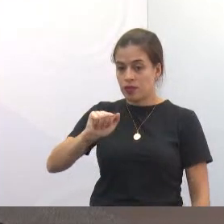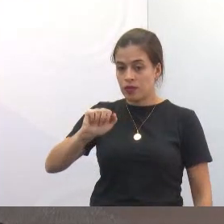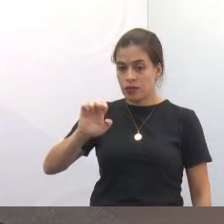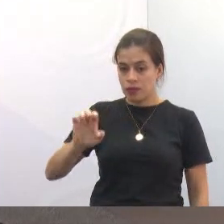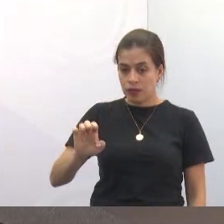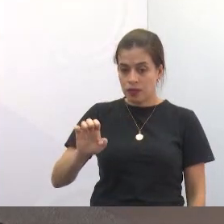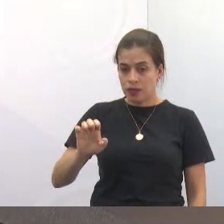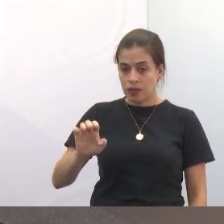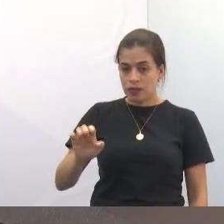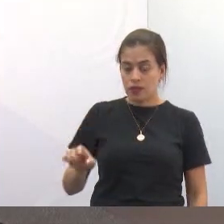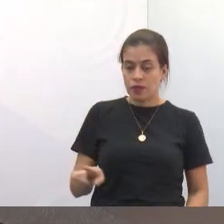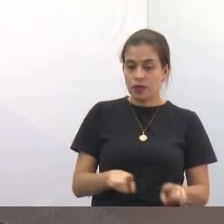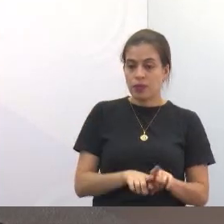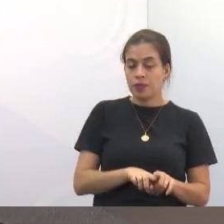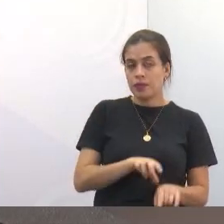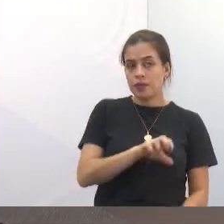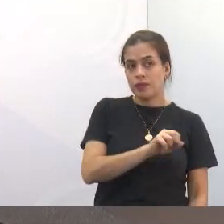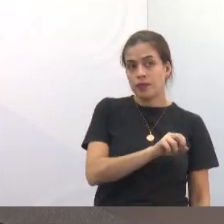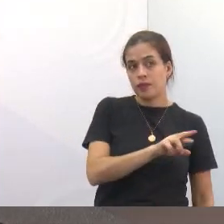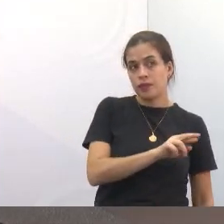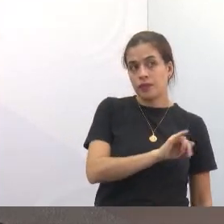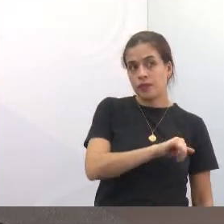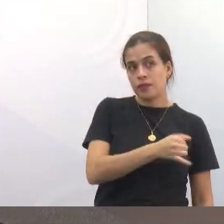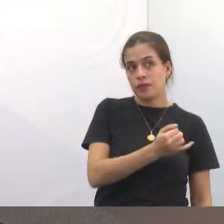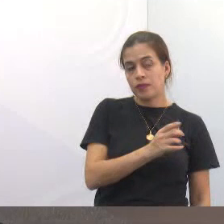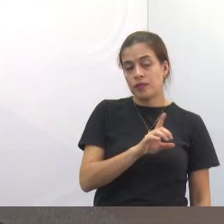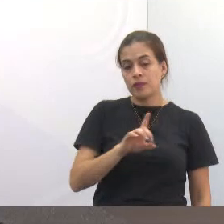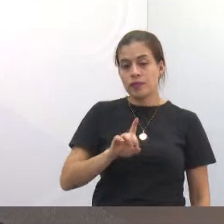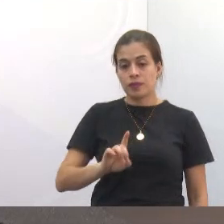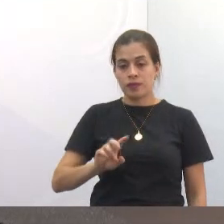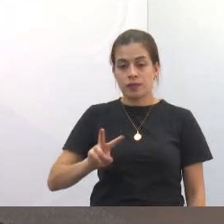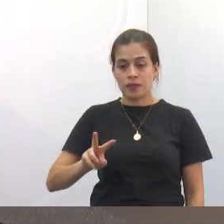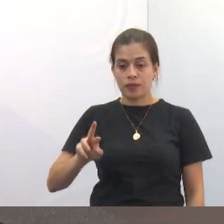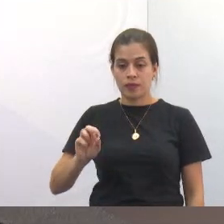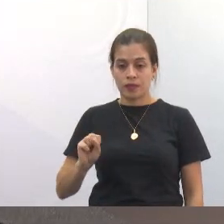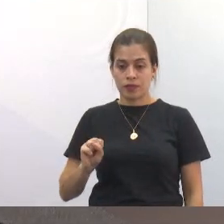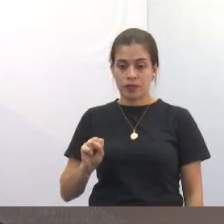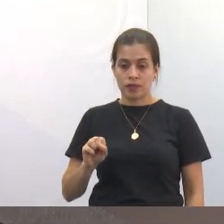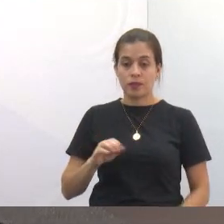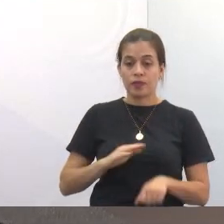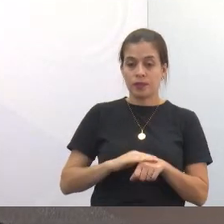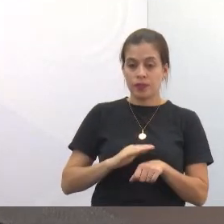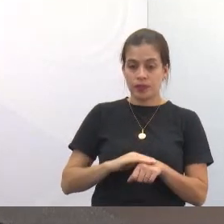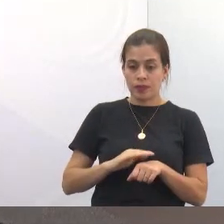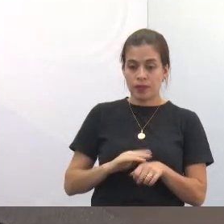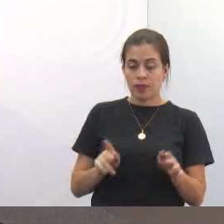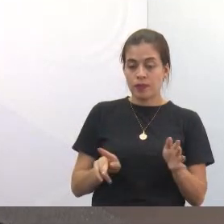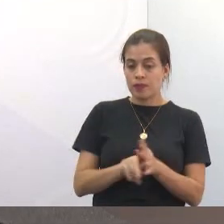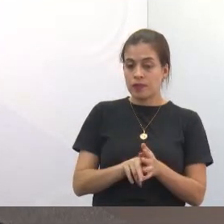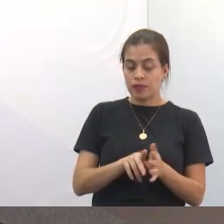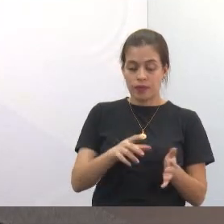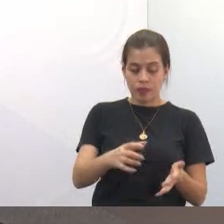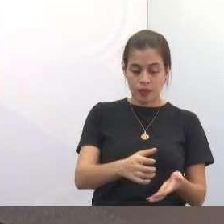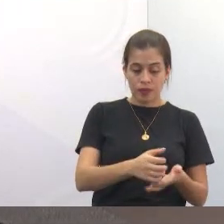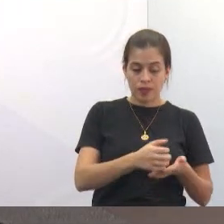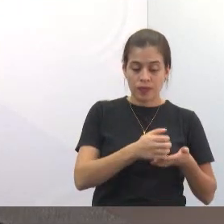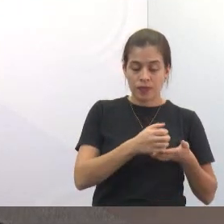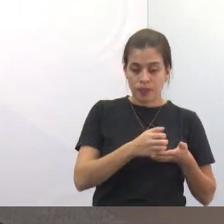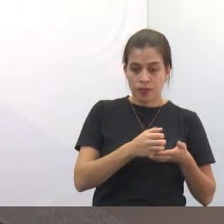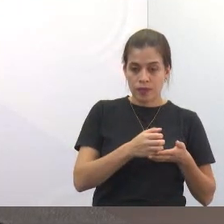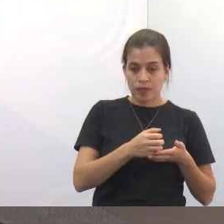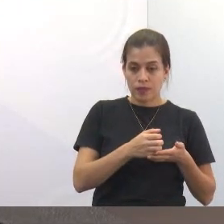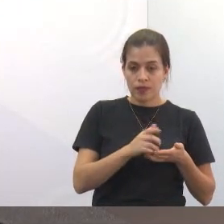o SRJ quanto o DVS realizam duas próprias coletas de amostra